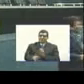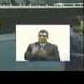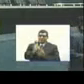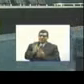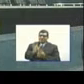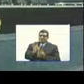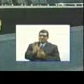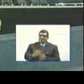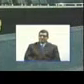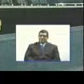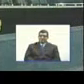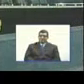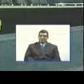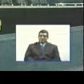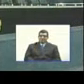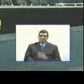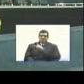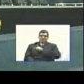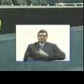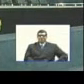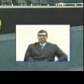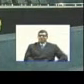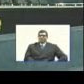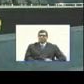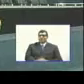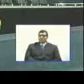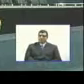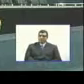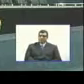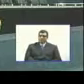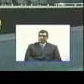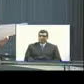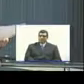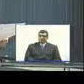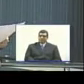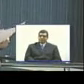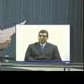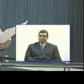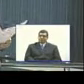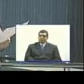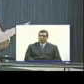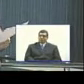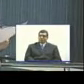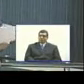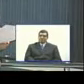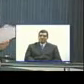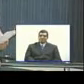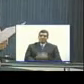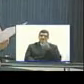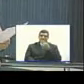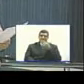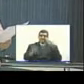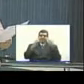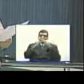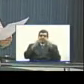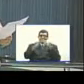Thalles abertas ao público senhora Presidente senhores deputados são os deputados na minha primeira fala nesta casa